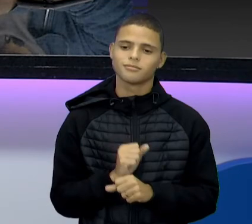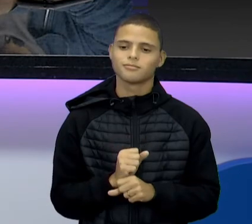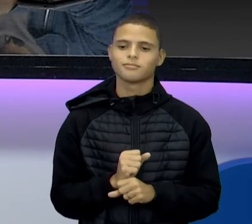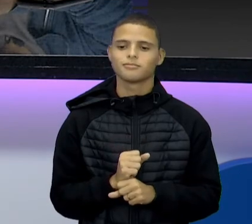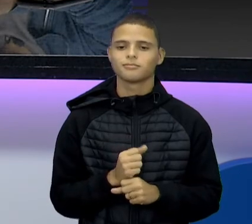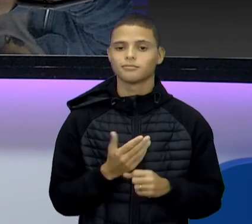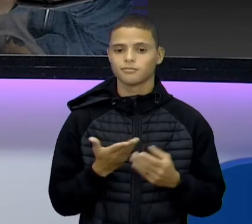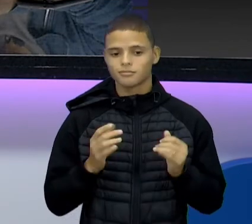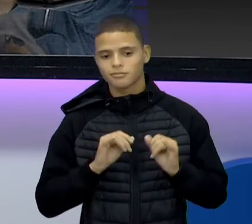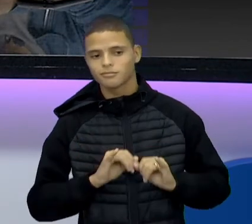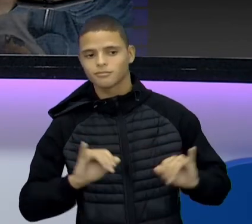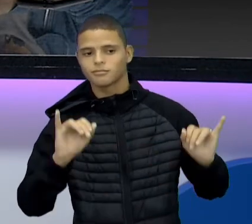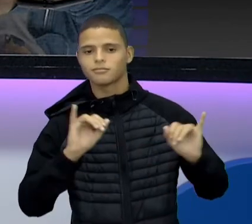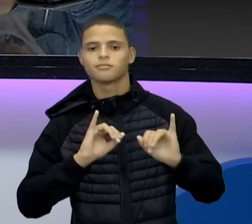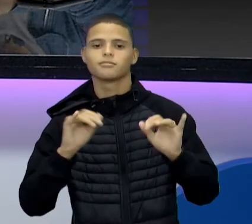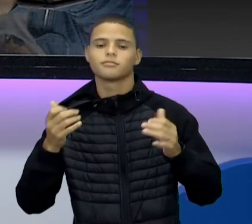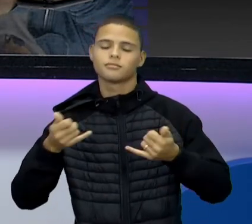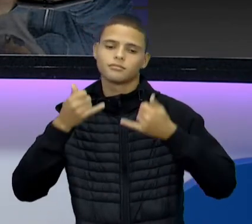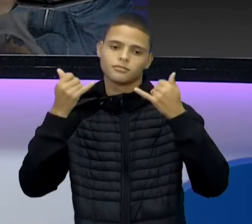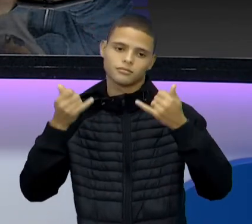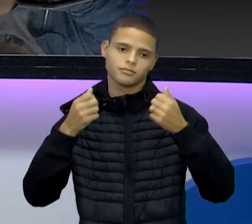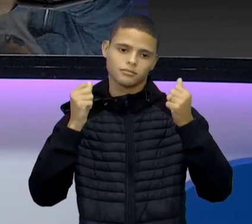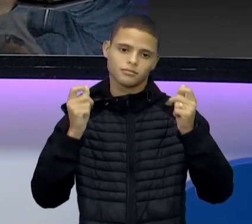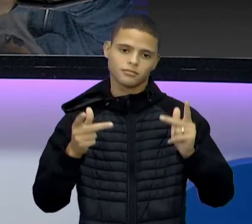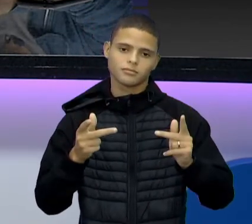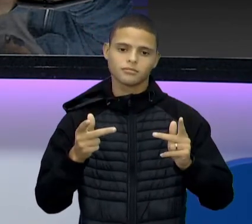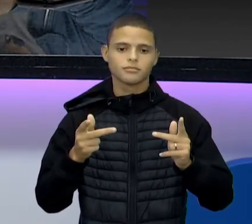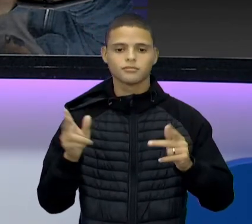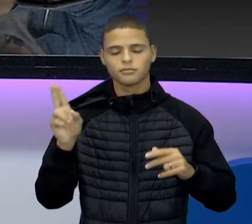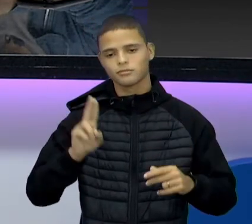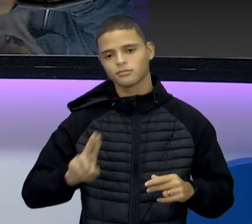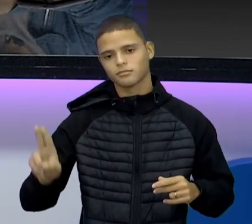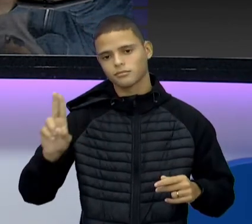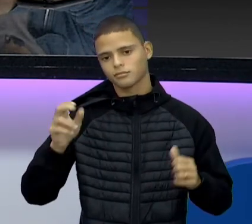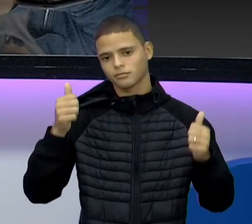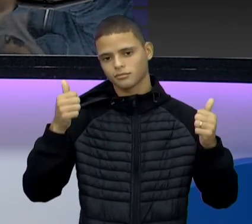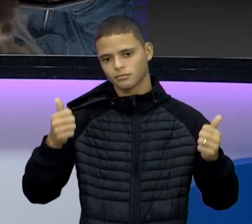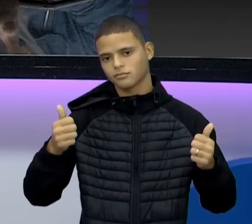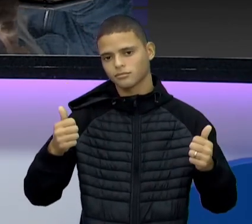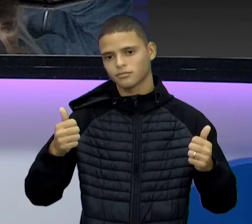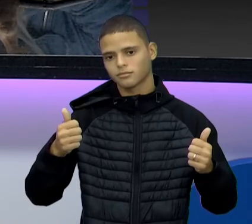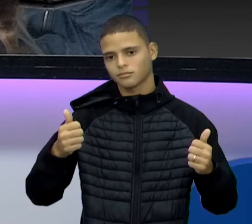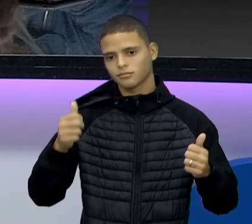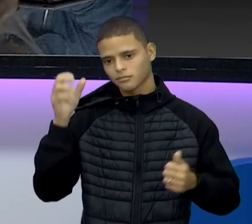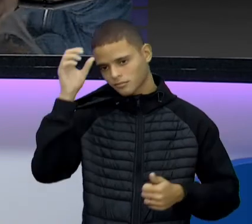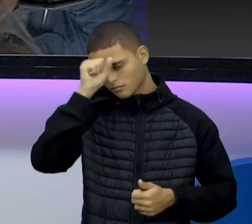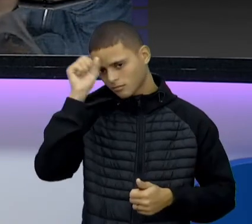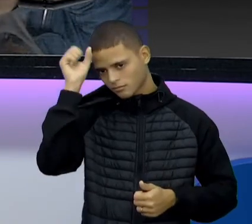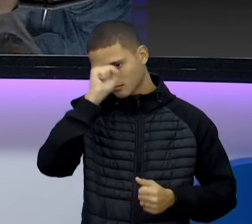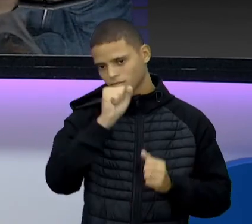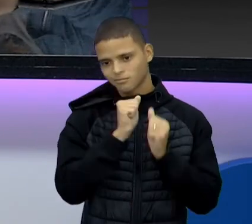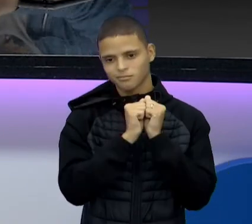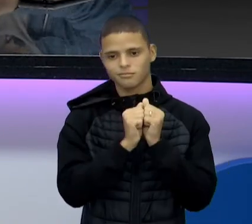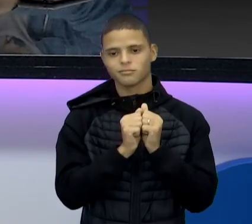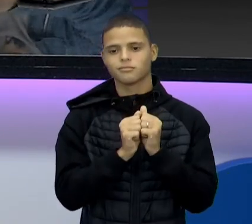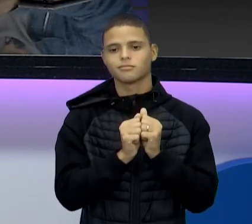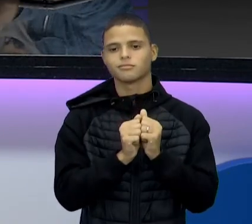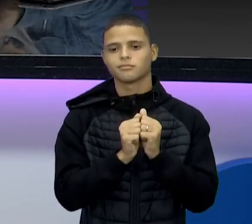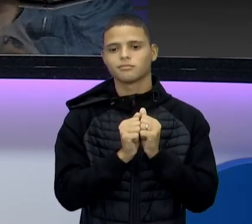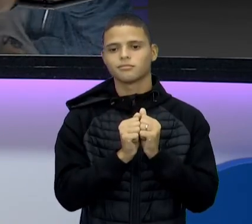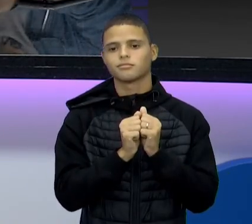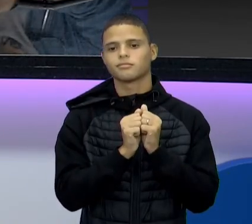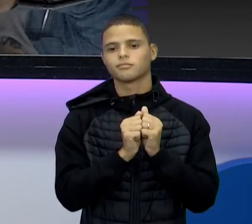vocês divulguem aí essas informações, tá bom? Façam uso e lutem, né? Aprendemos juntos, vamos